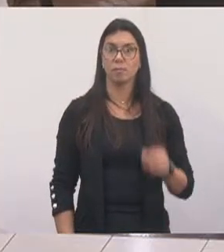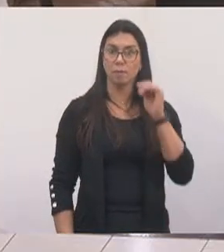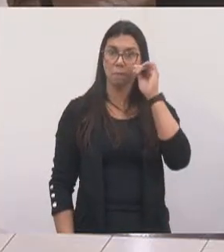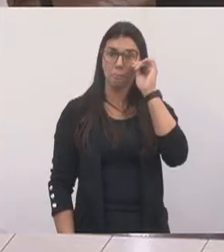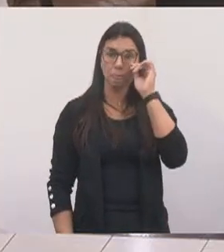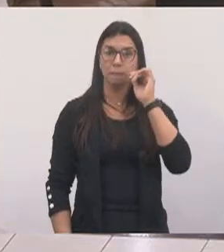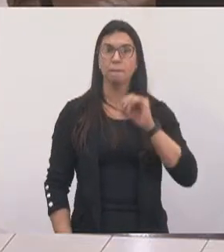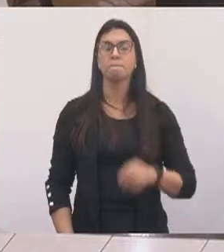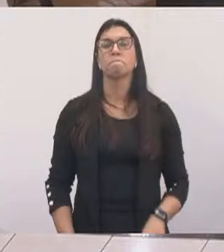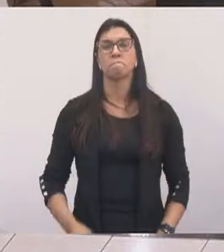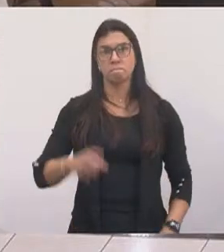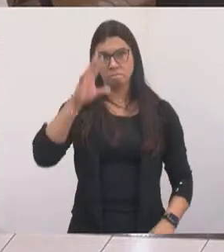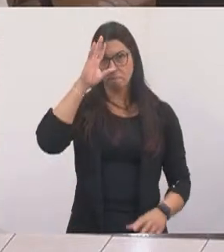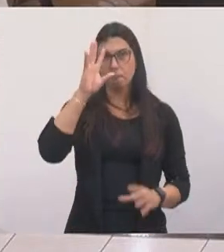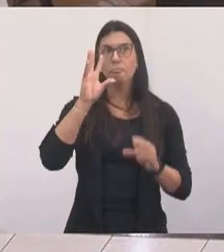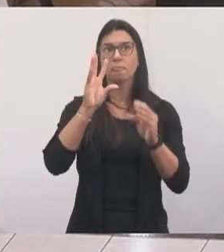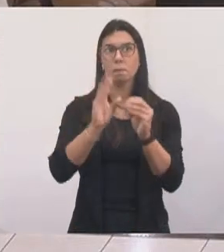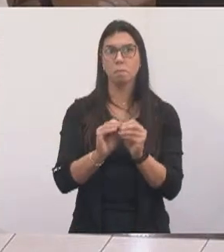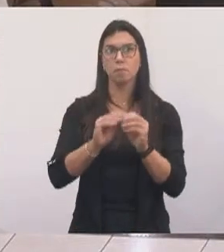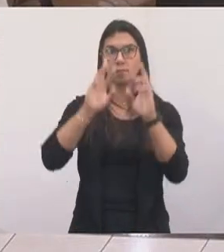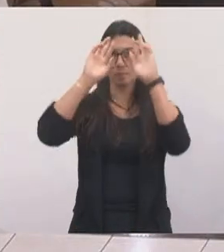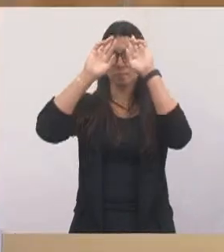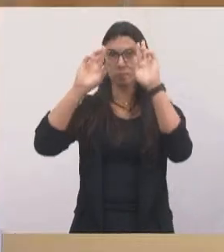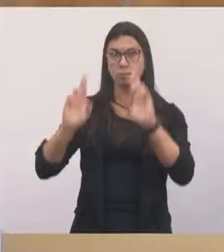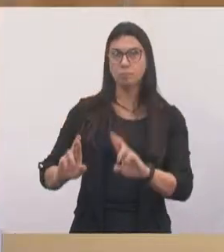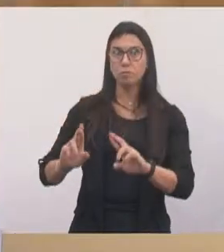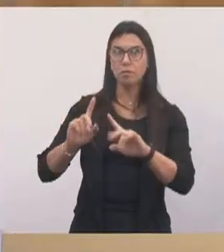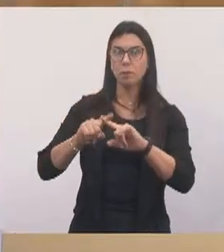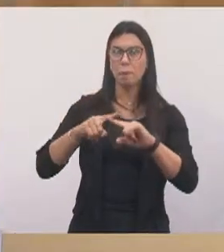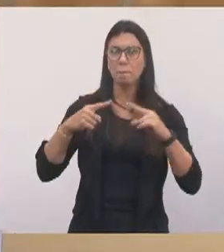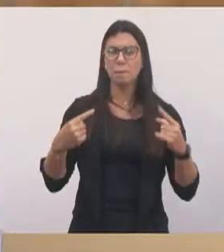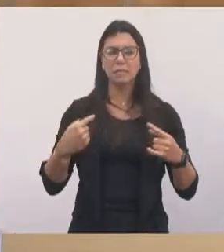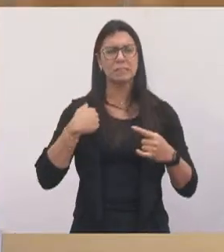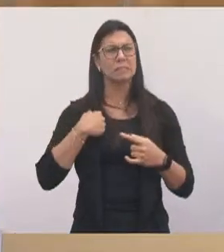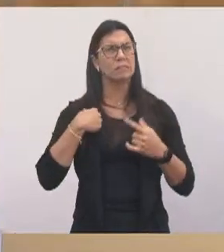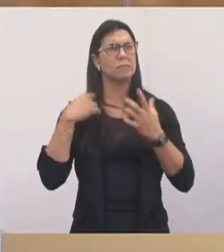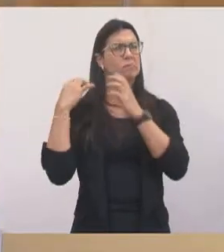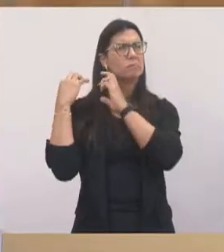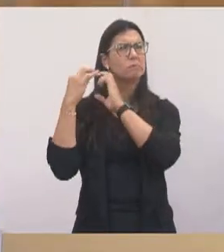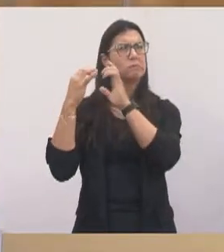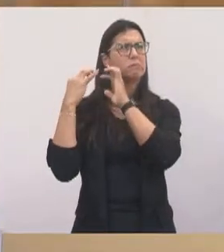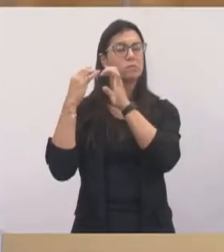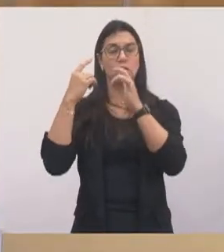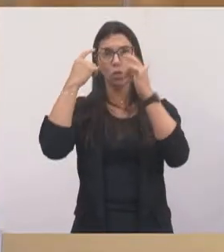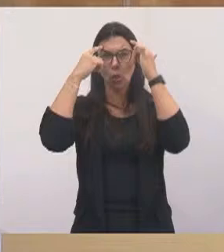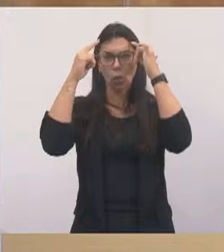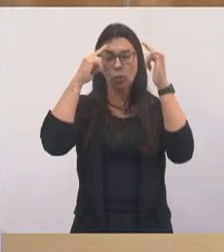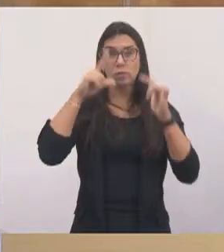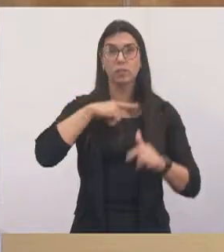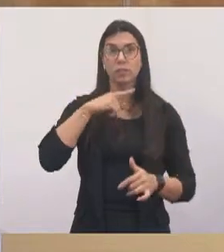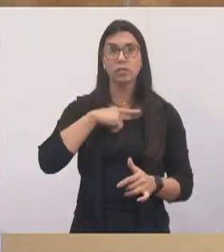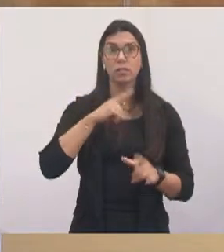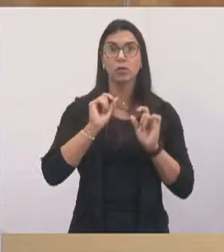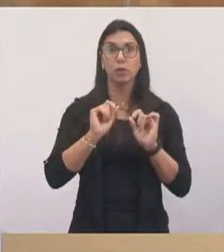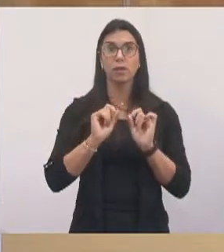eu entendo, eu respeito a sua causa, mas fica uma fumacinha na minha cabeça, uma dúvida de que se o projeto é